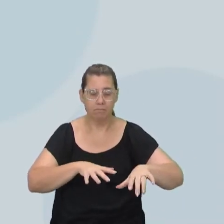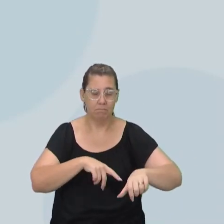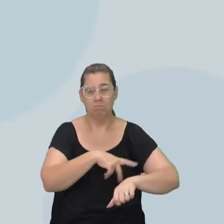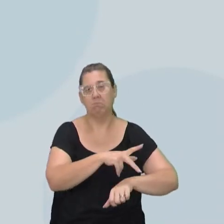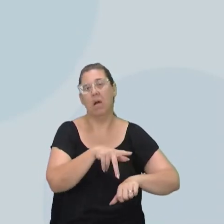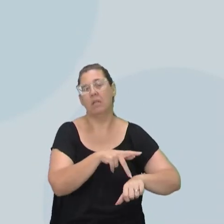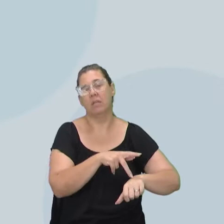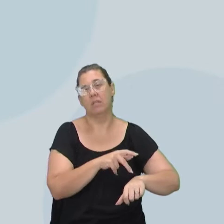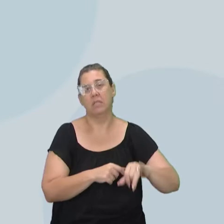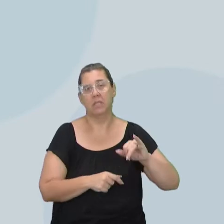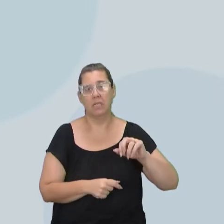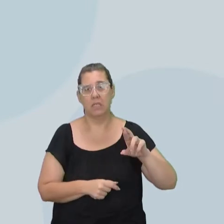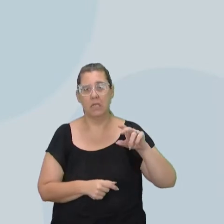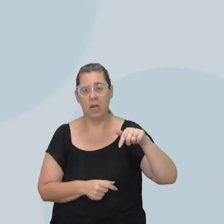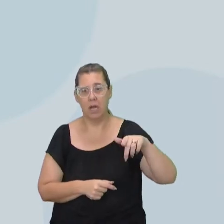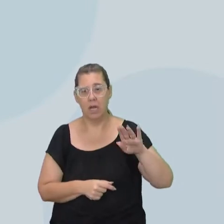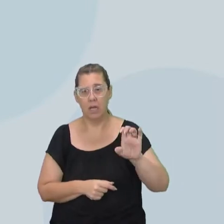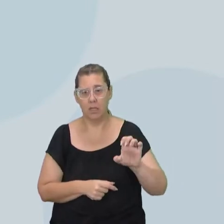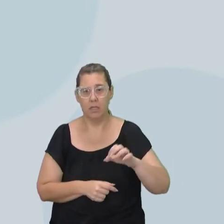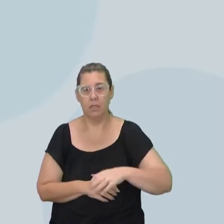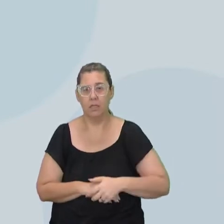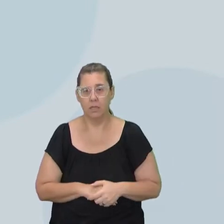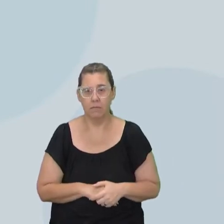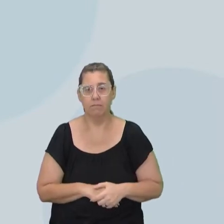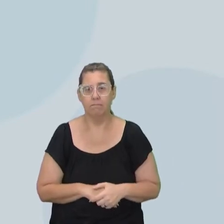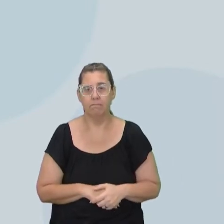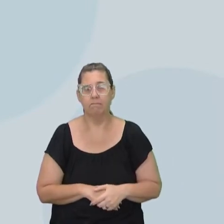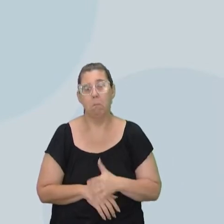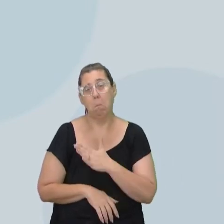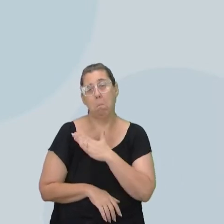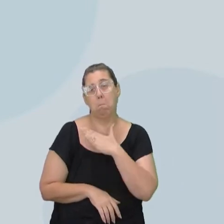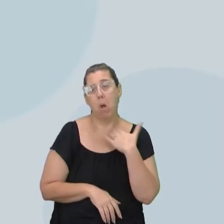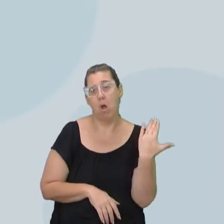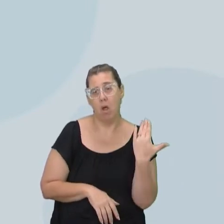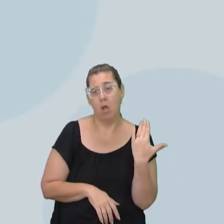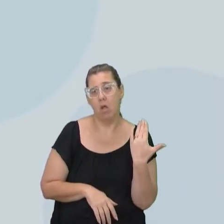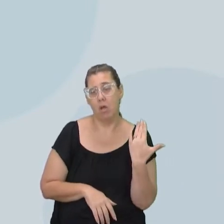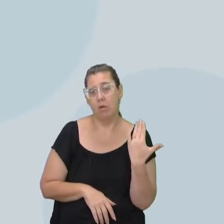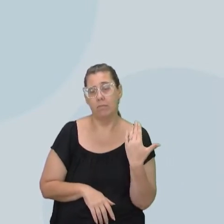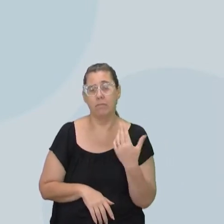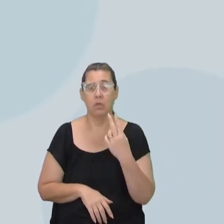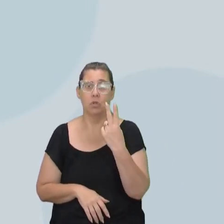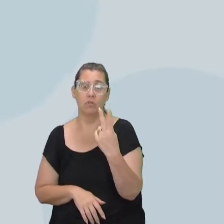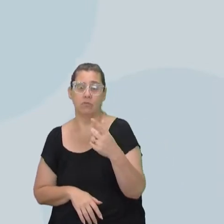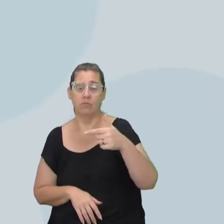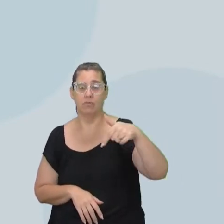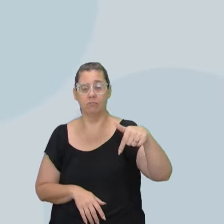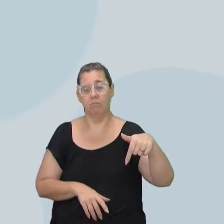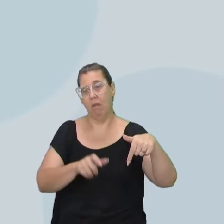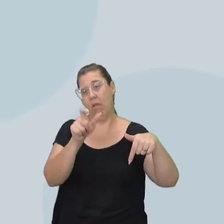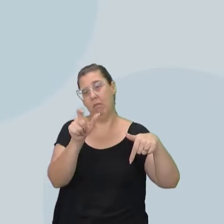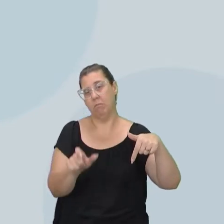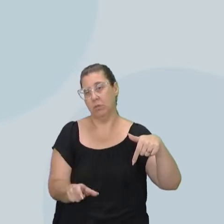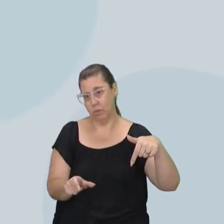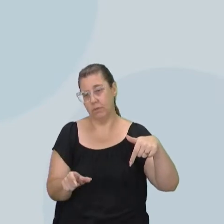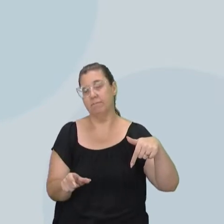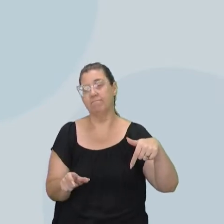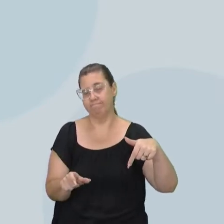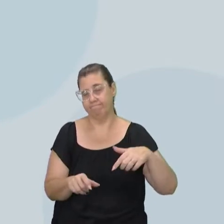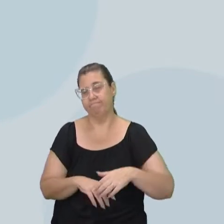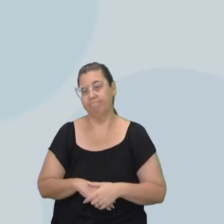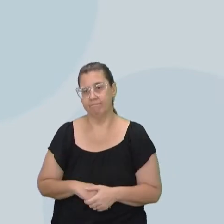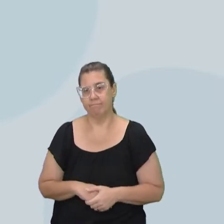atingem o Iraque, matando ao menos 27